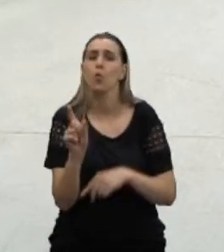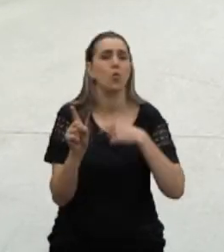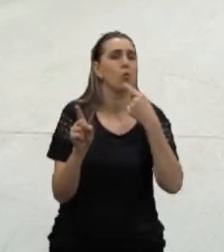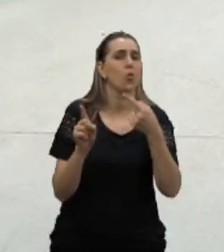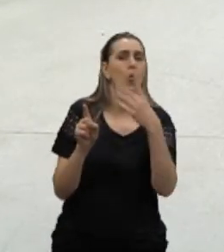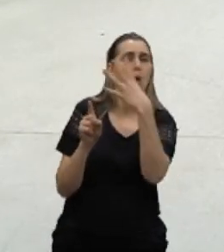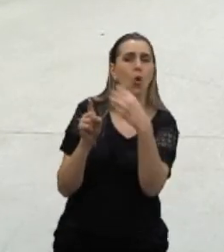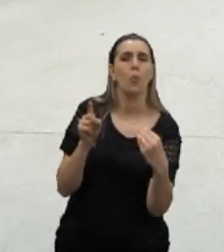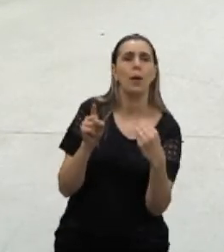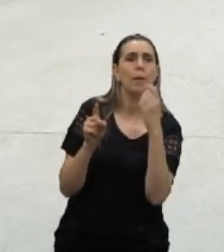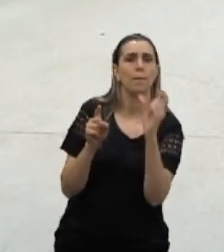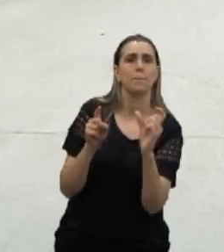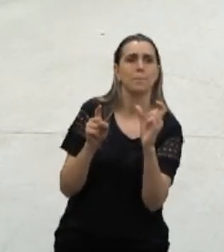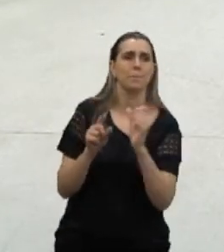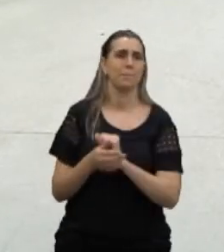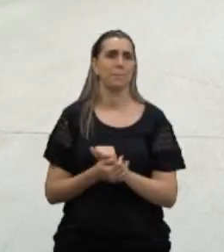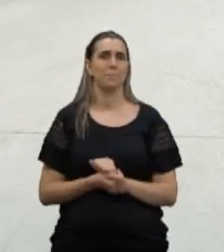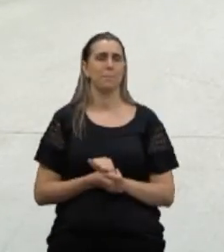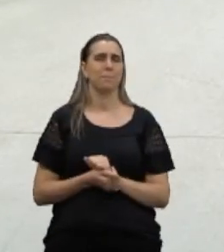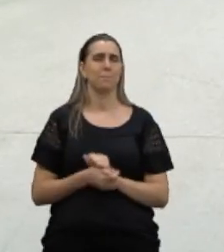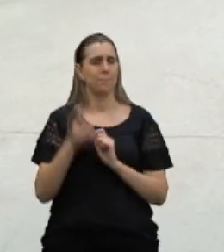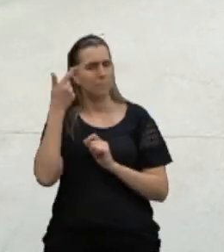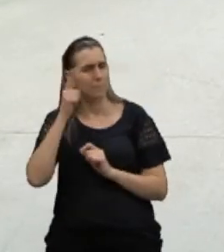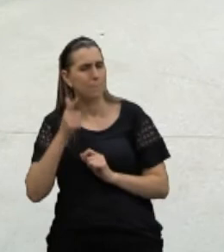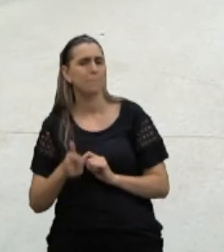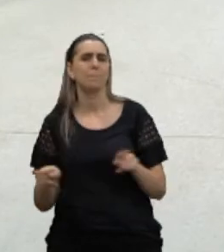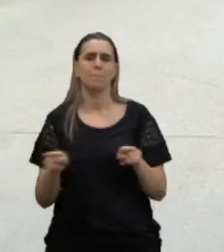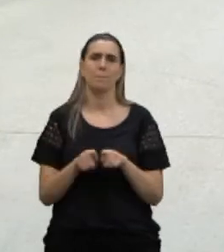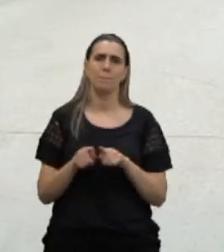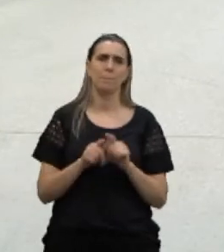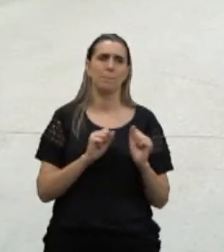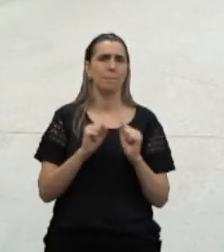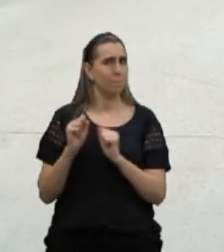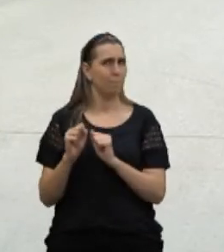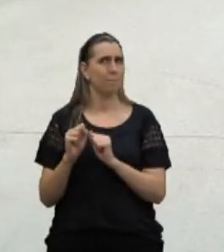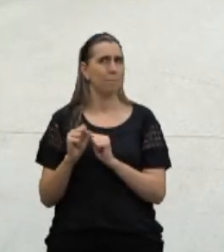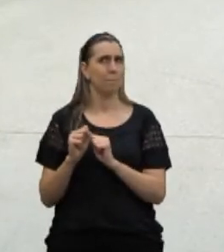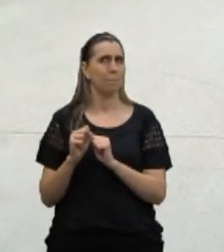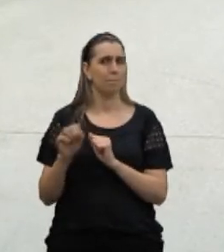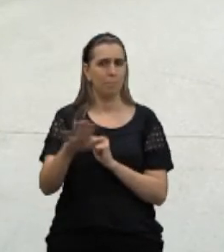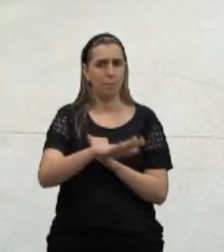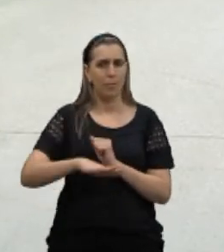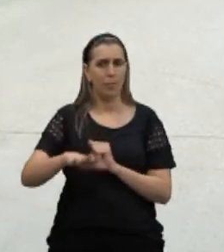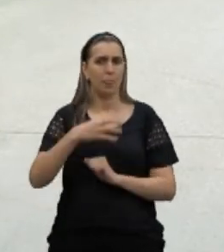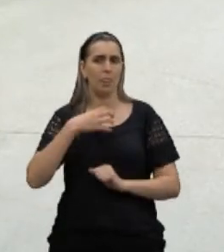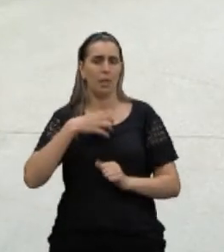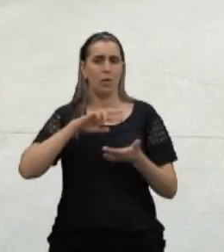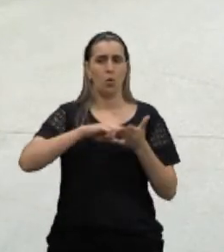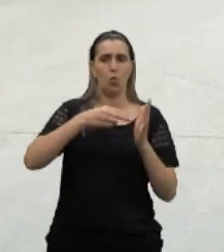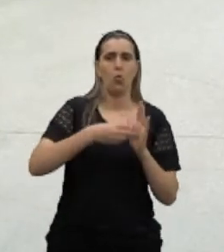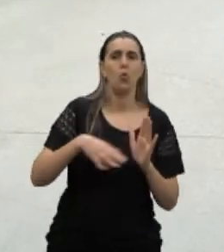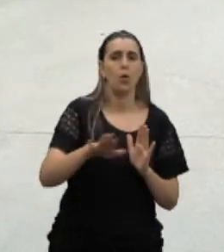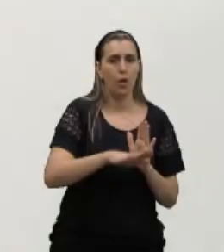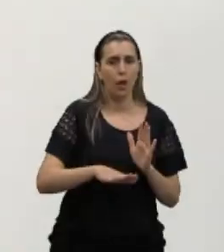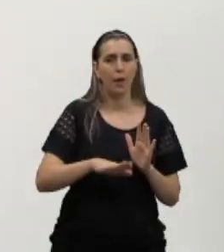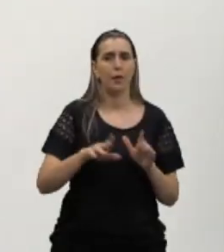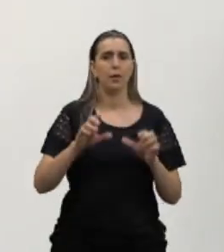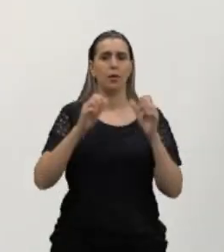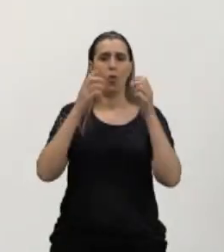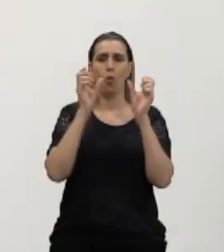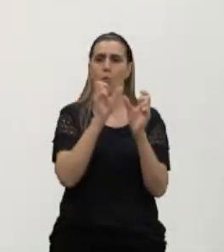tem que também repetir, né? Tu pode ir para dentro de campo semântico, tu pode ir para dentro, por exemplo, de